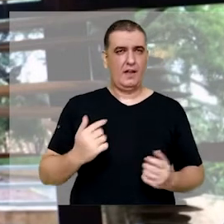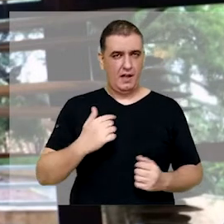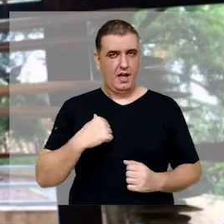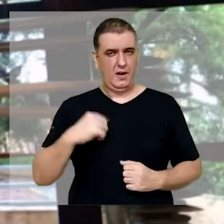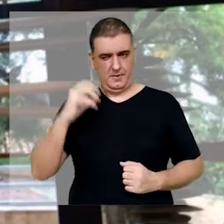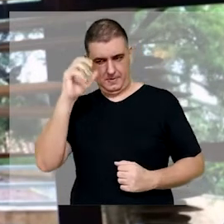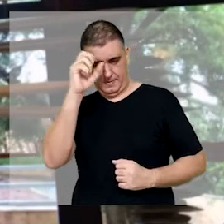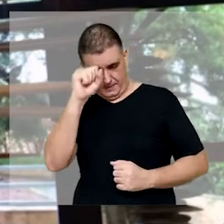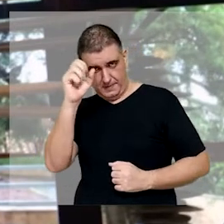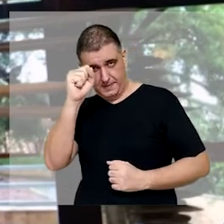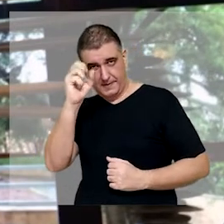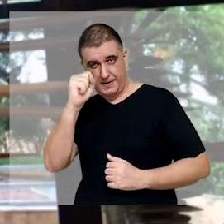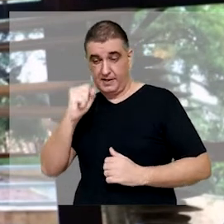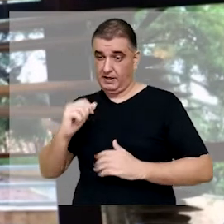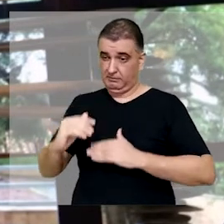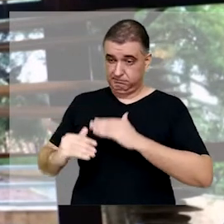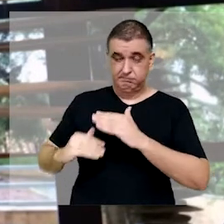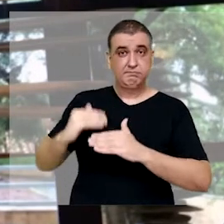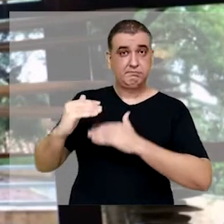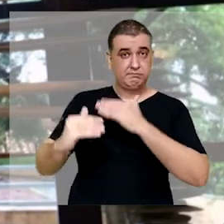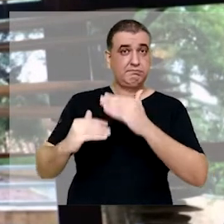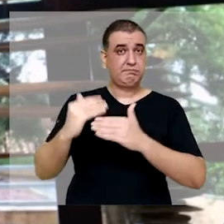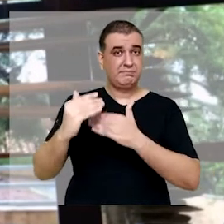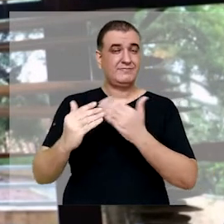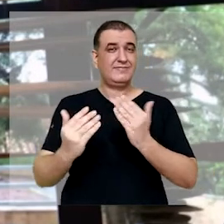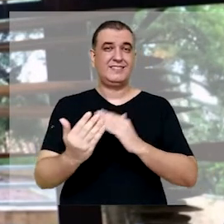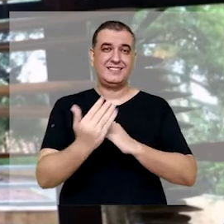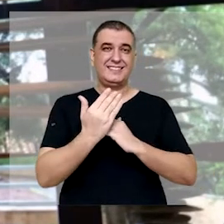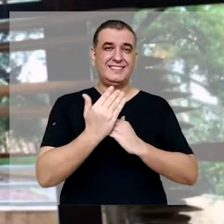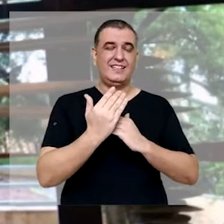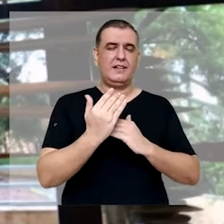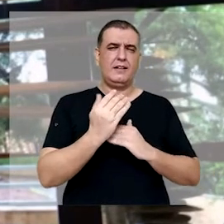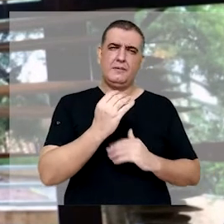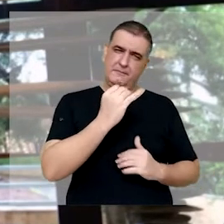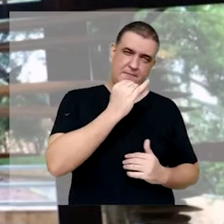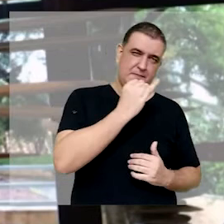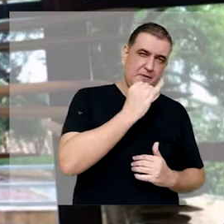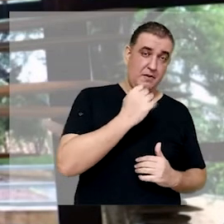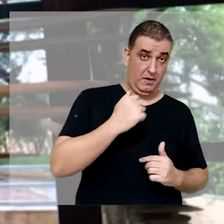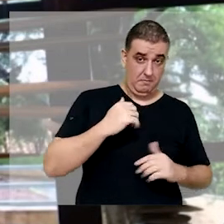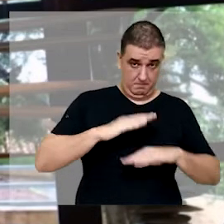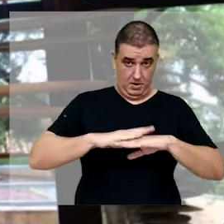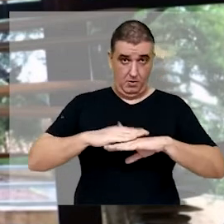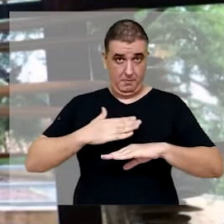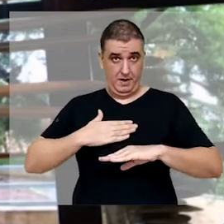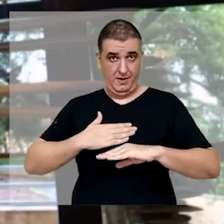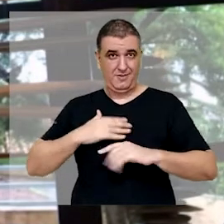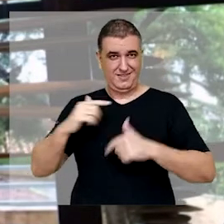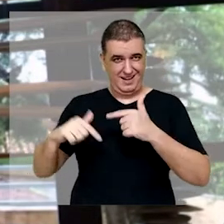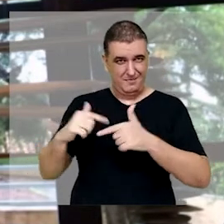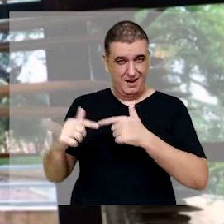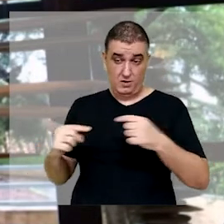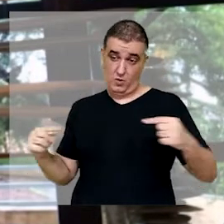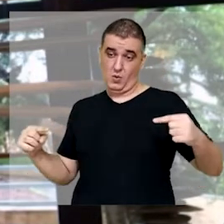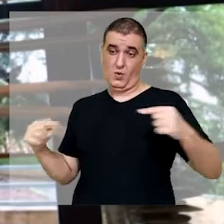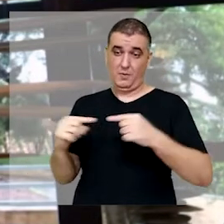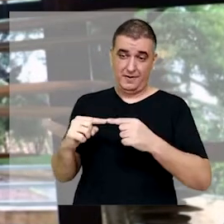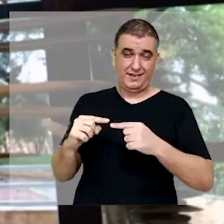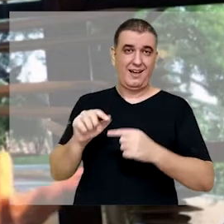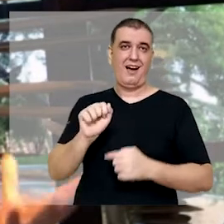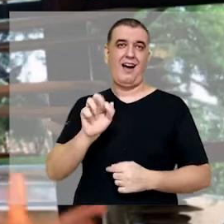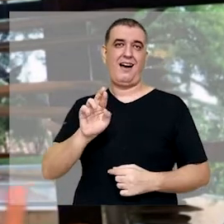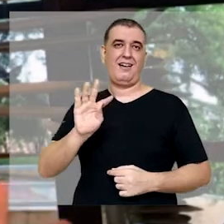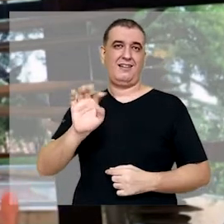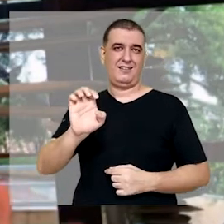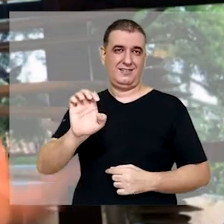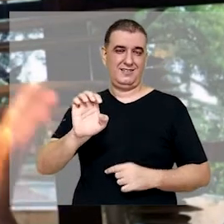uma poética própria e ela eleva a cerâmica ao status de artes.